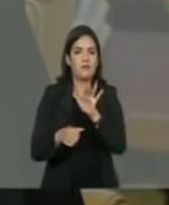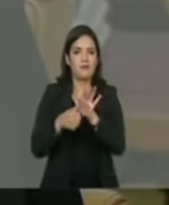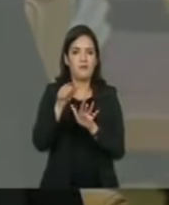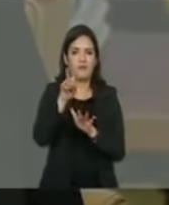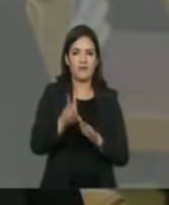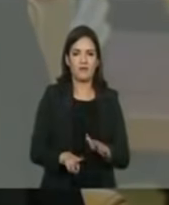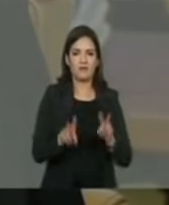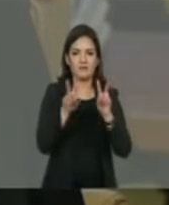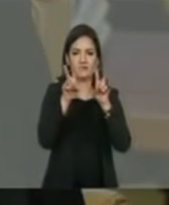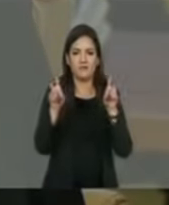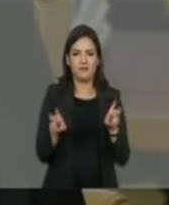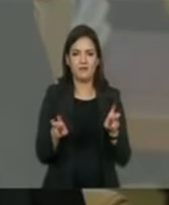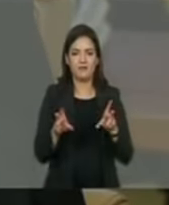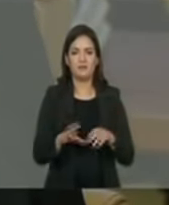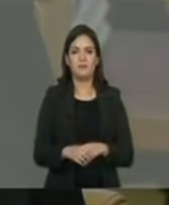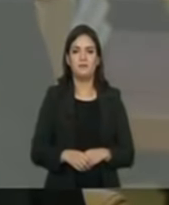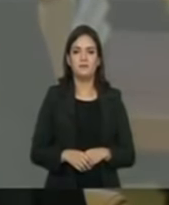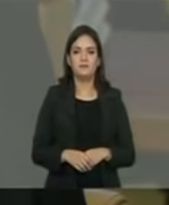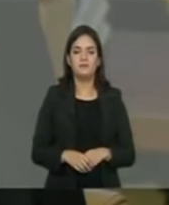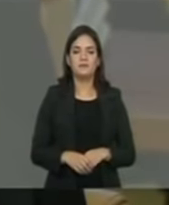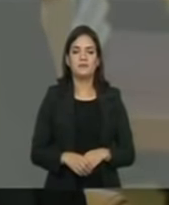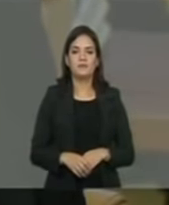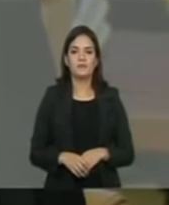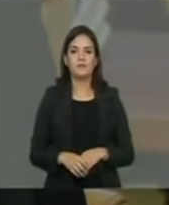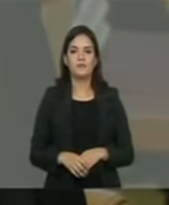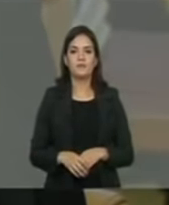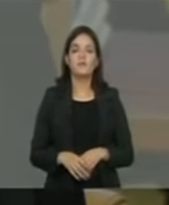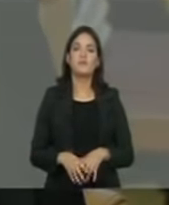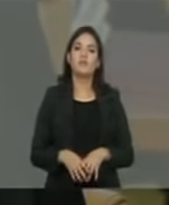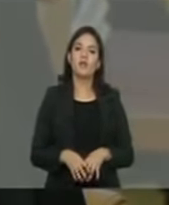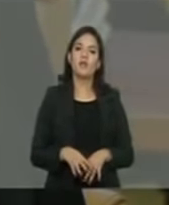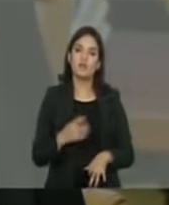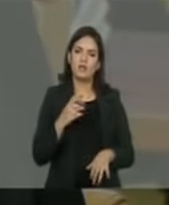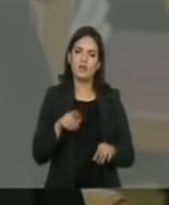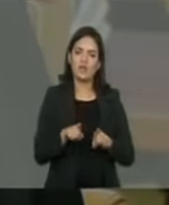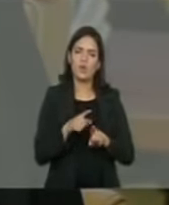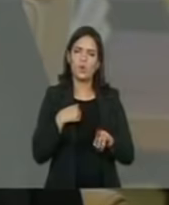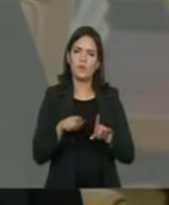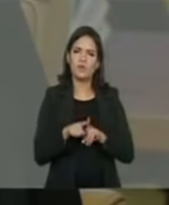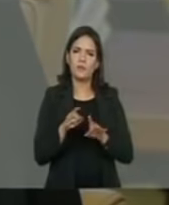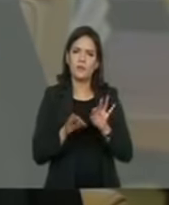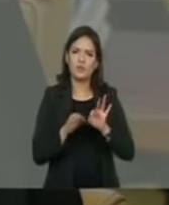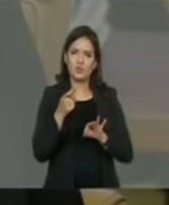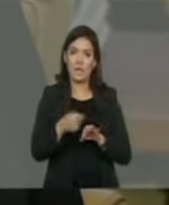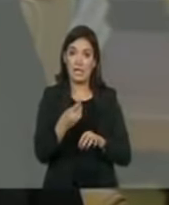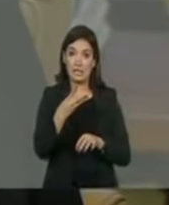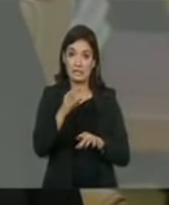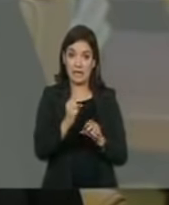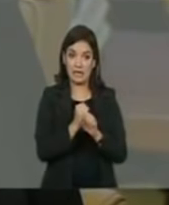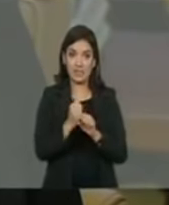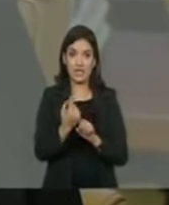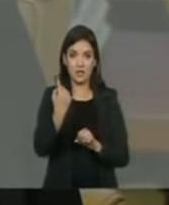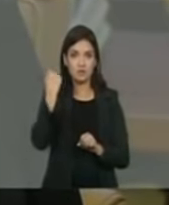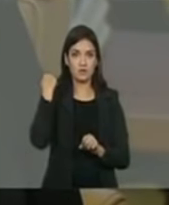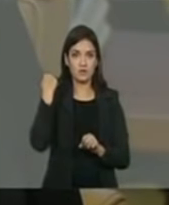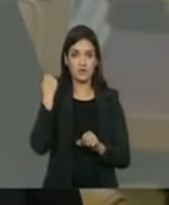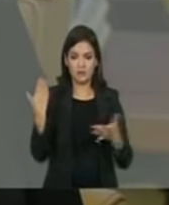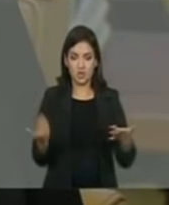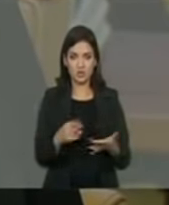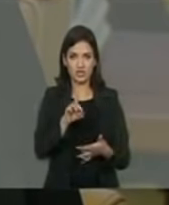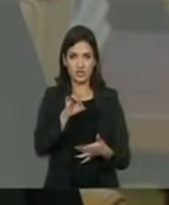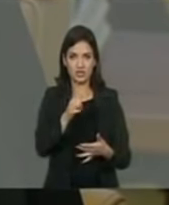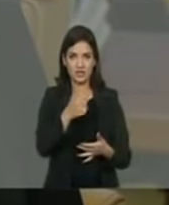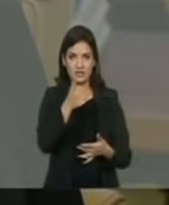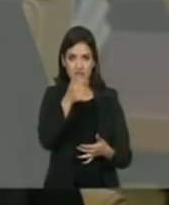e julguei a questão nesse mesmo sentido eu acho que há 30 anos hoje não é o agassi 6